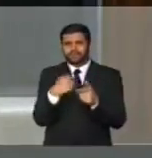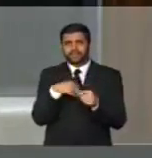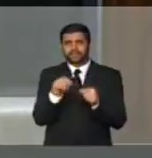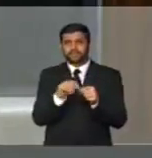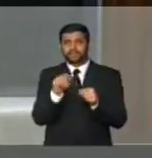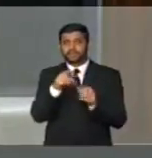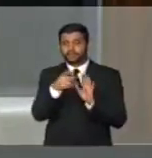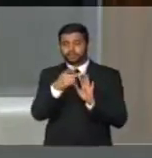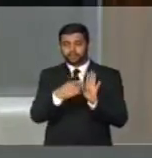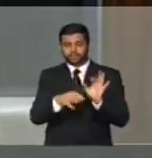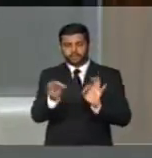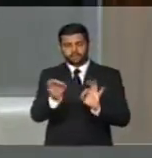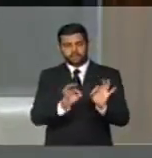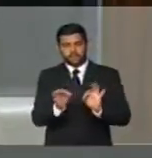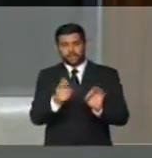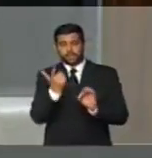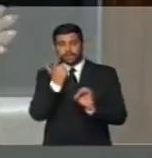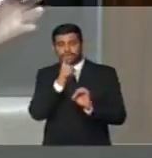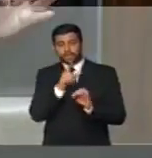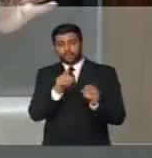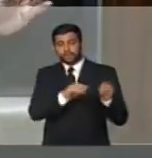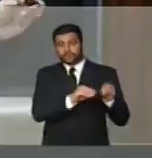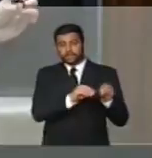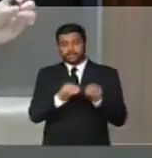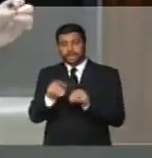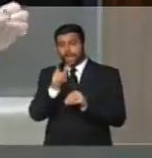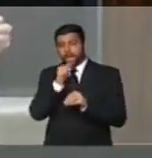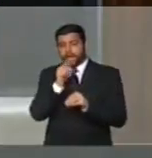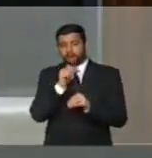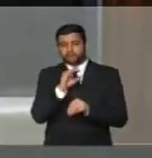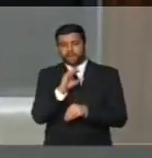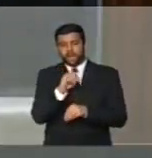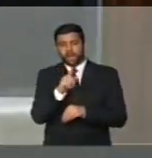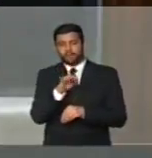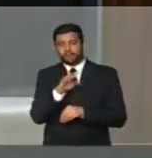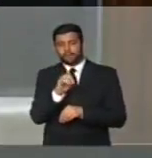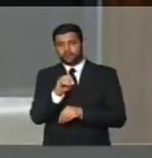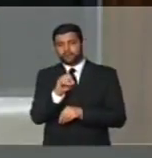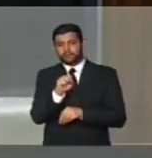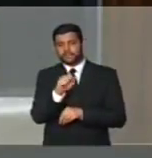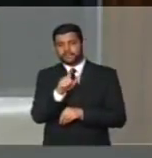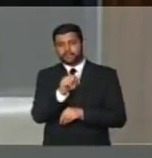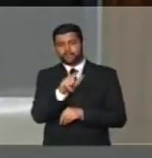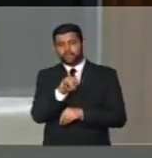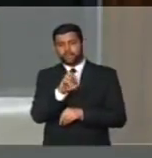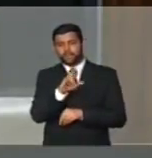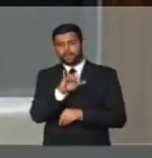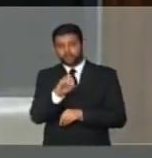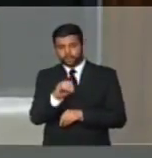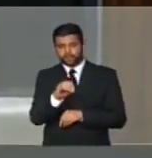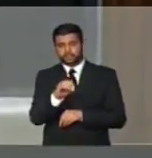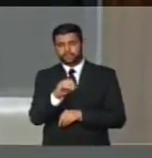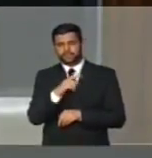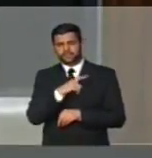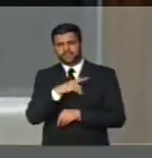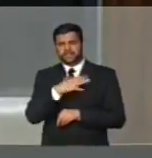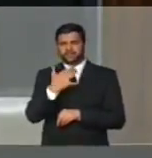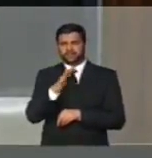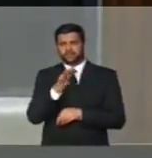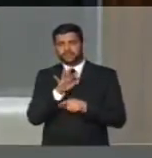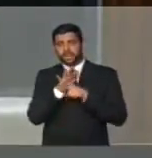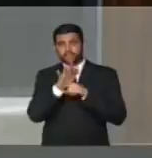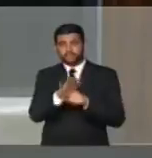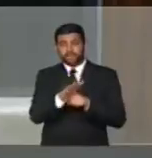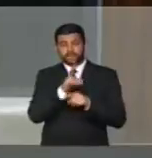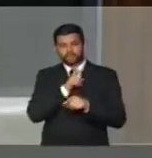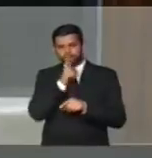lá um projeto e conseguiu trazer água de Cabrobó para Salgueiro. Isso tem nos